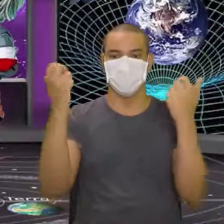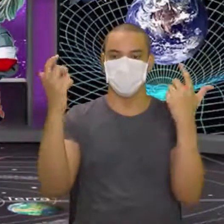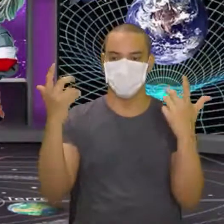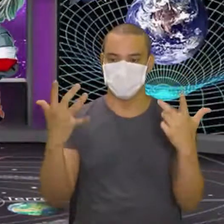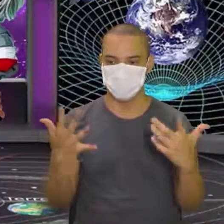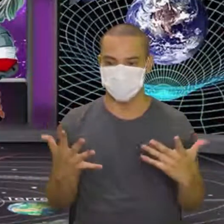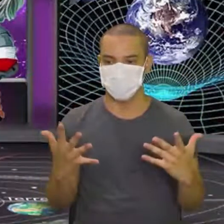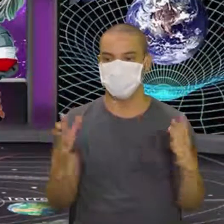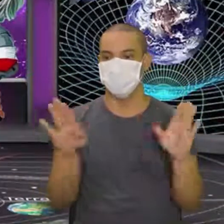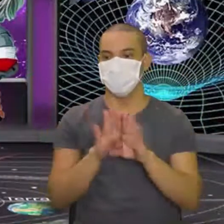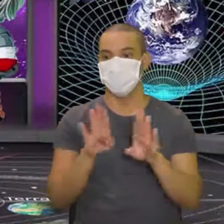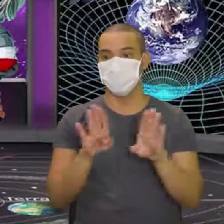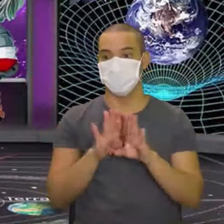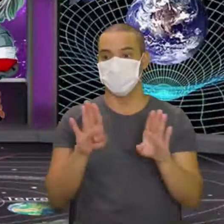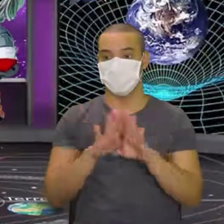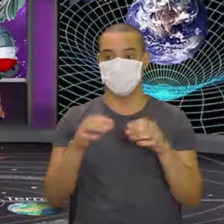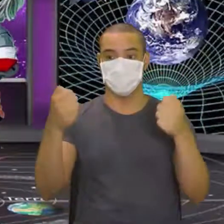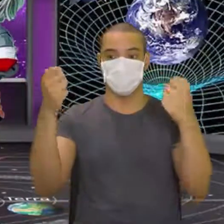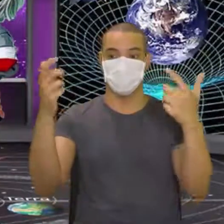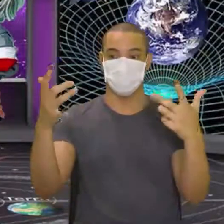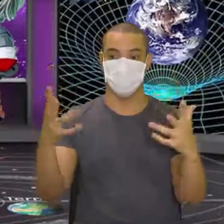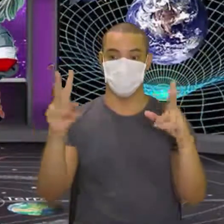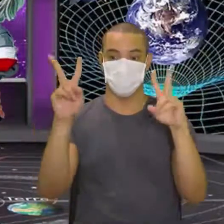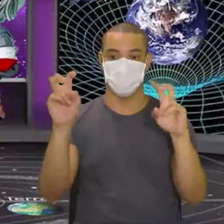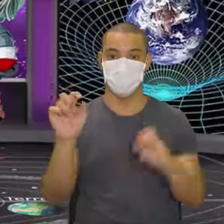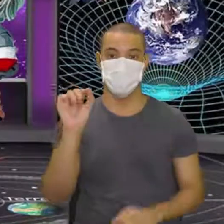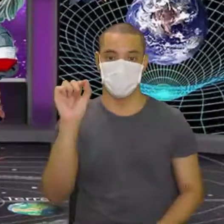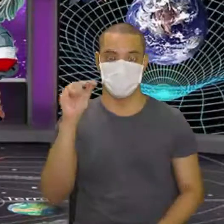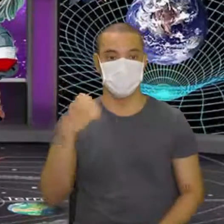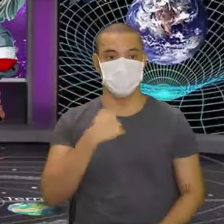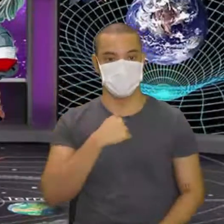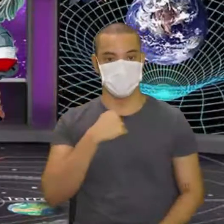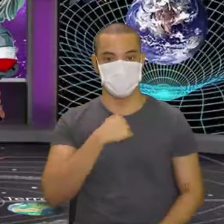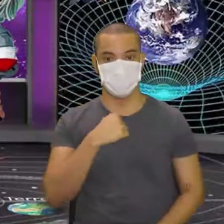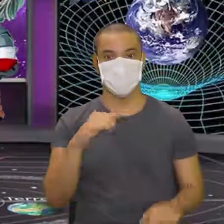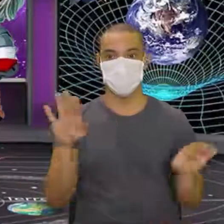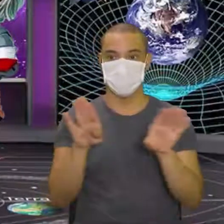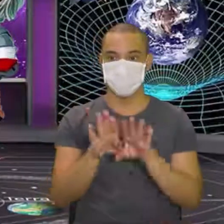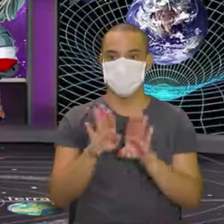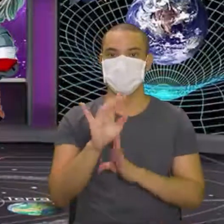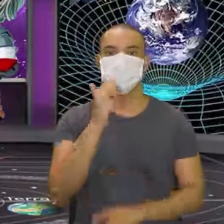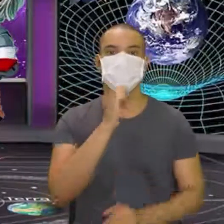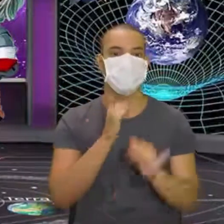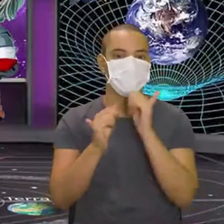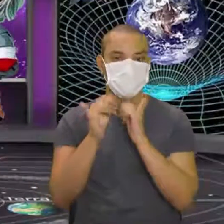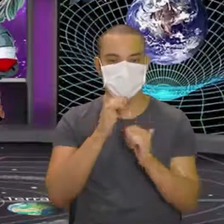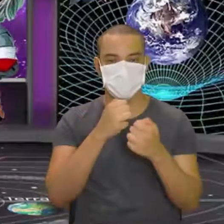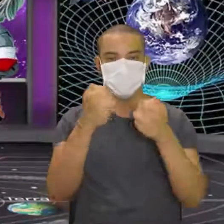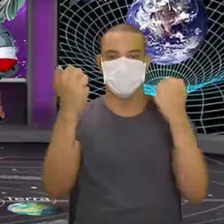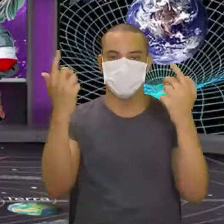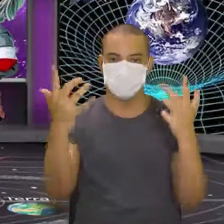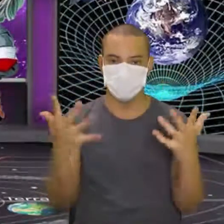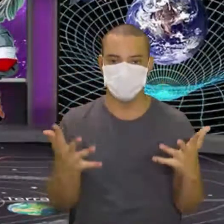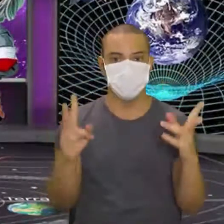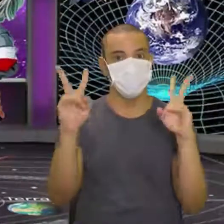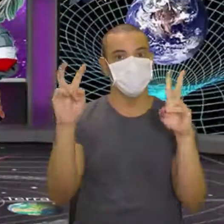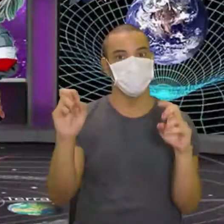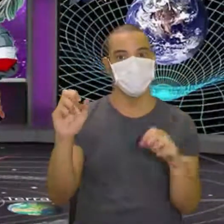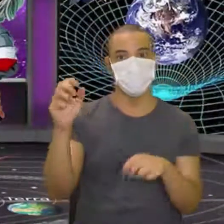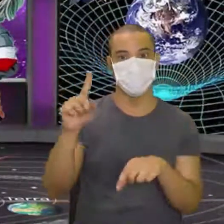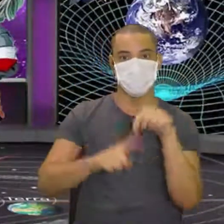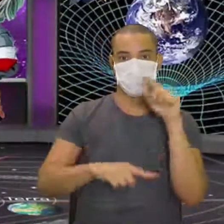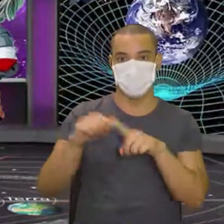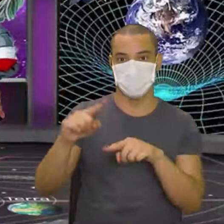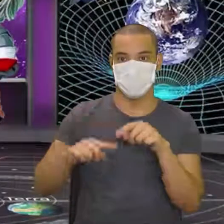magnético, vimos a definição, como eu falei. Nós vimos também alguns exemplos de materiais que são